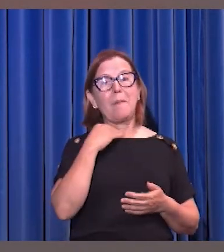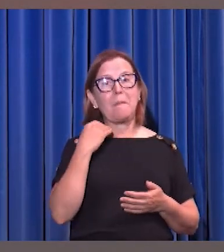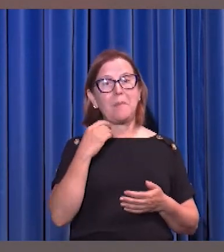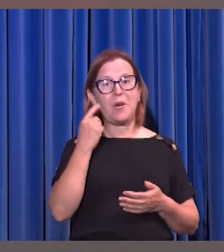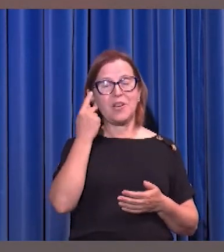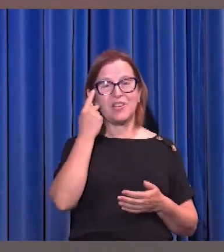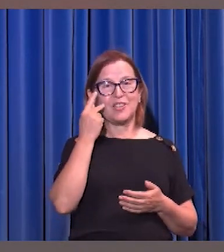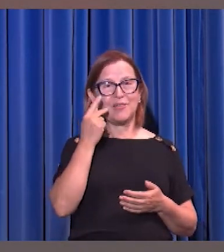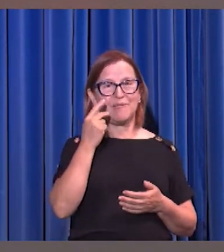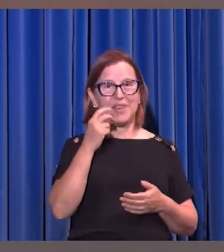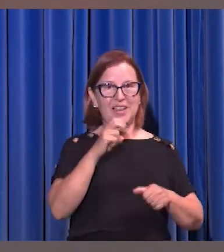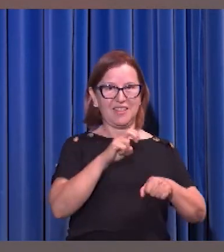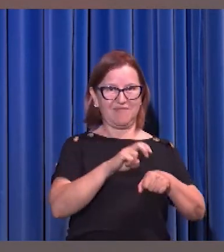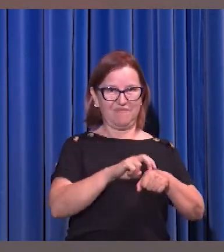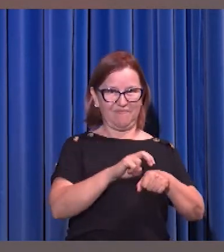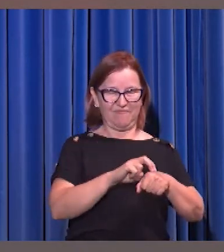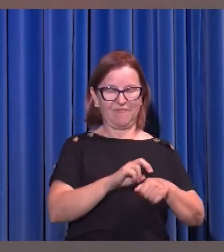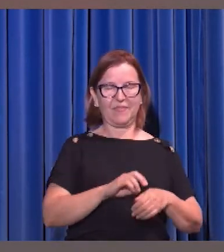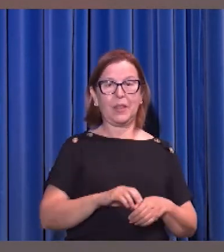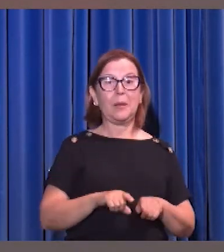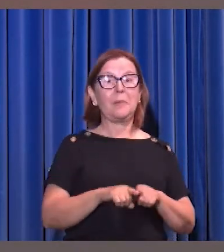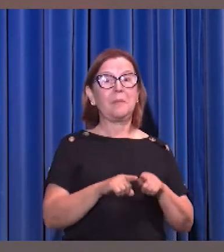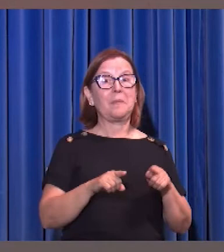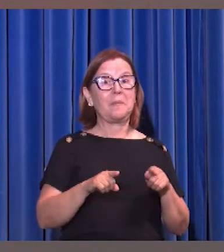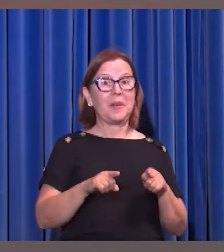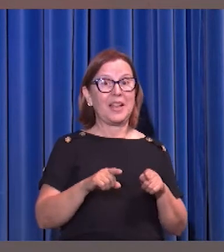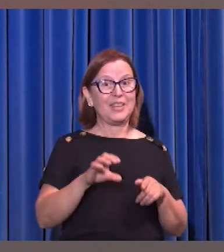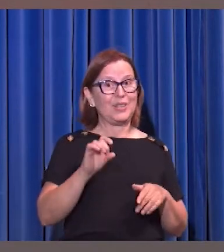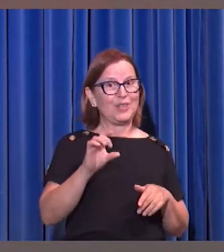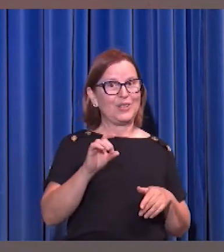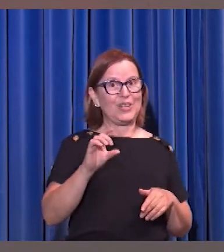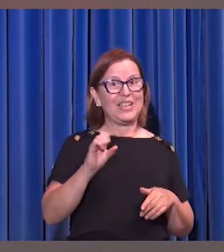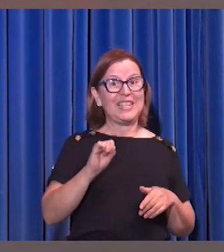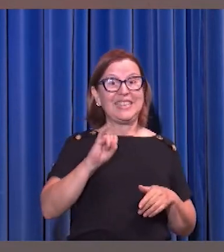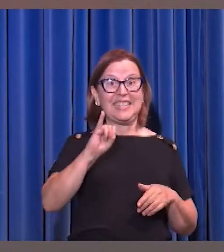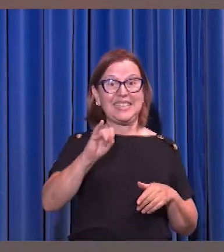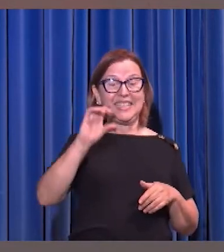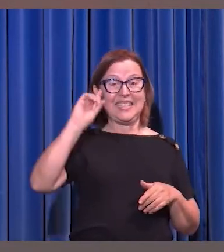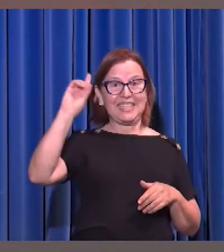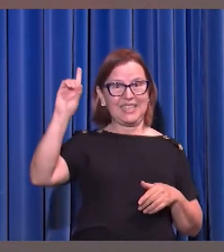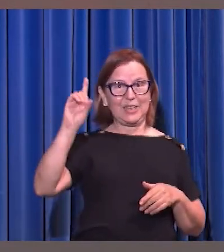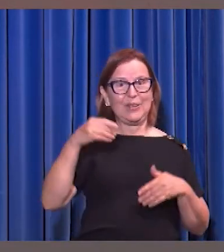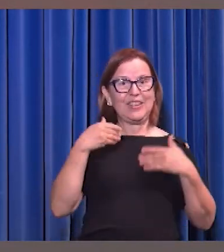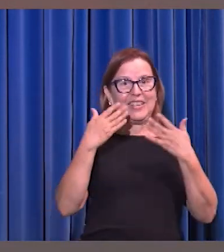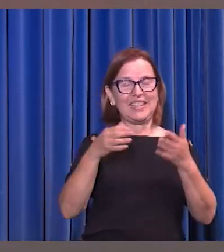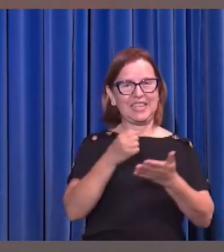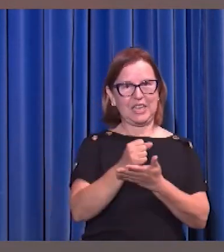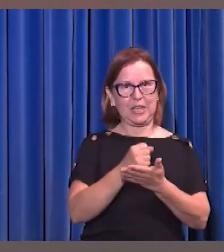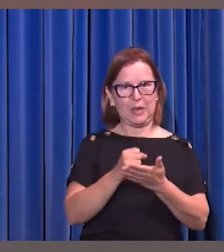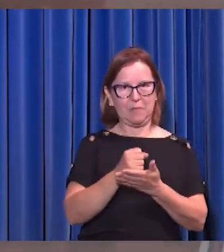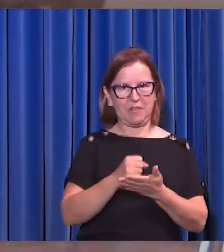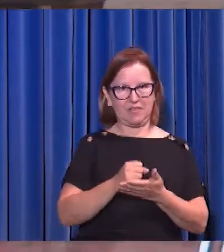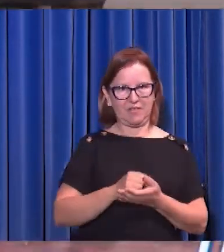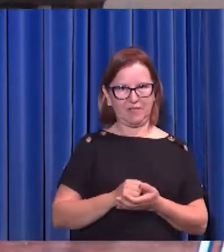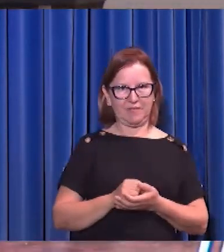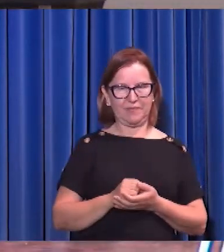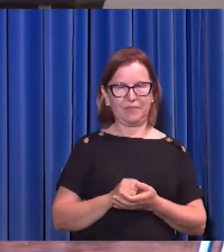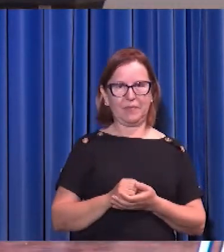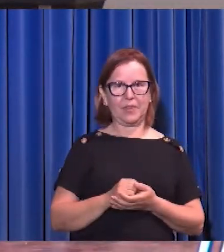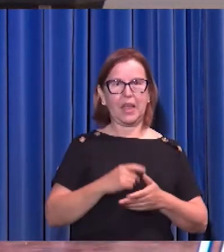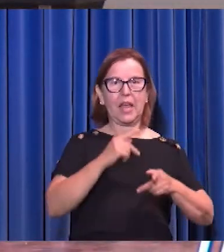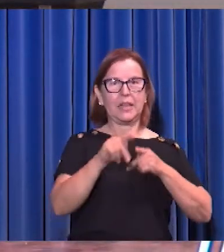a menos que o próprio Deus forneça um remédio. Os homens correm para as religiões humanas buscando um paliativo para o